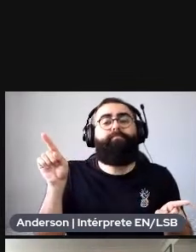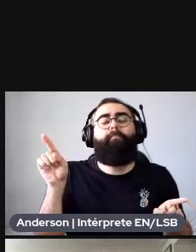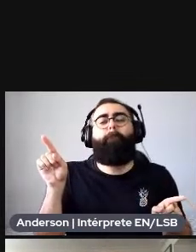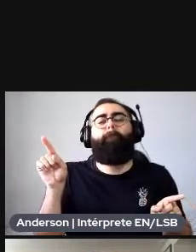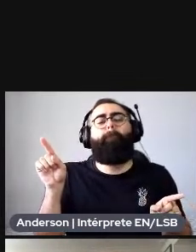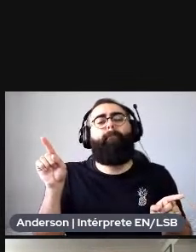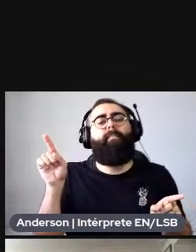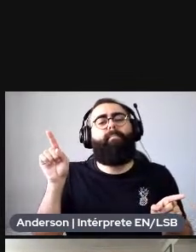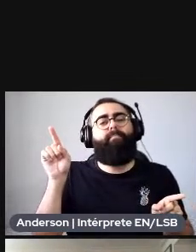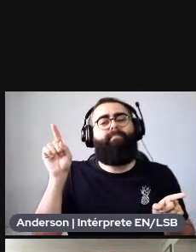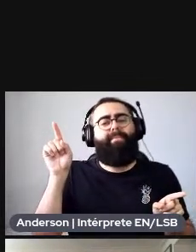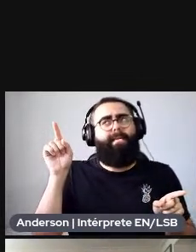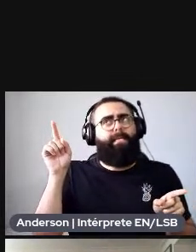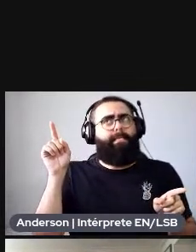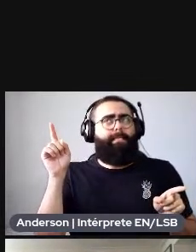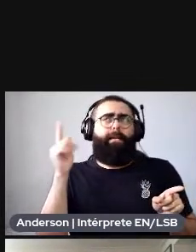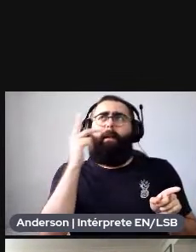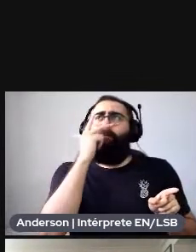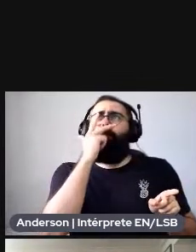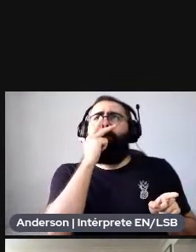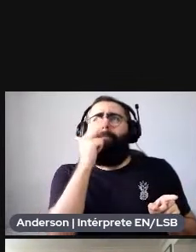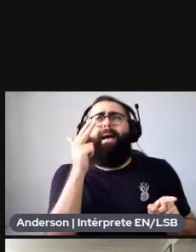esta percepção de que